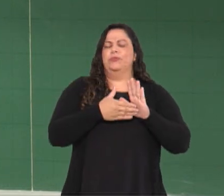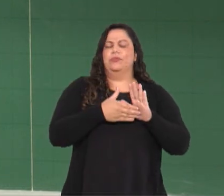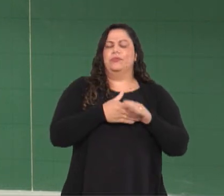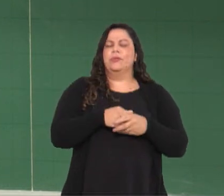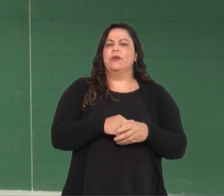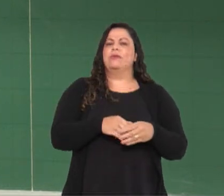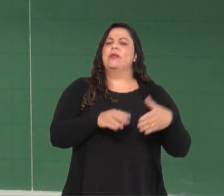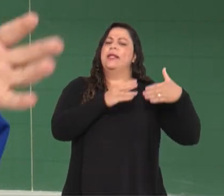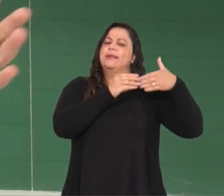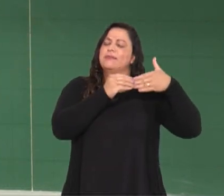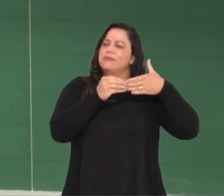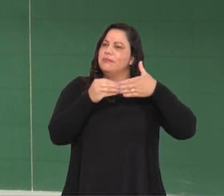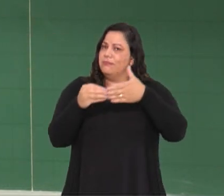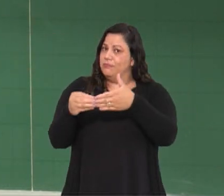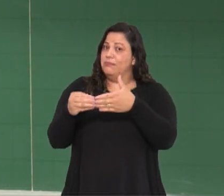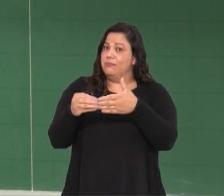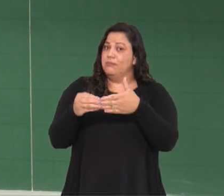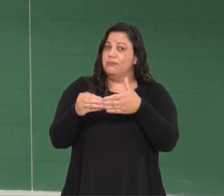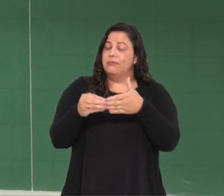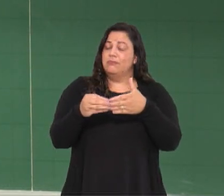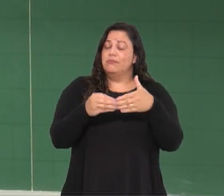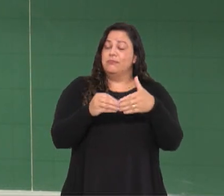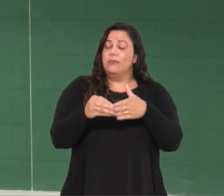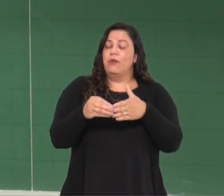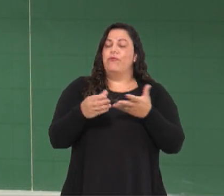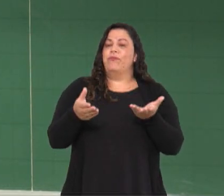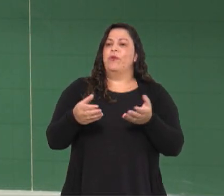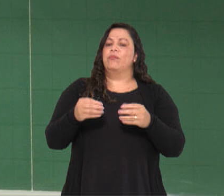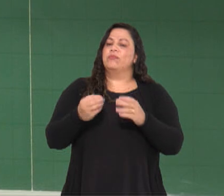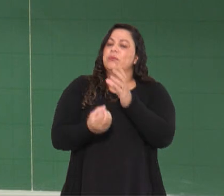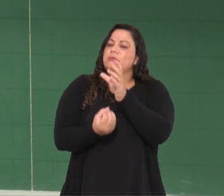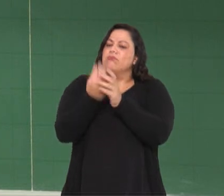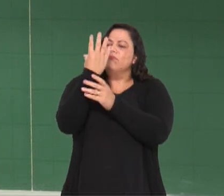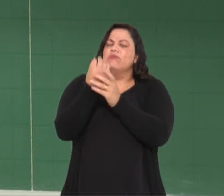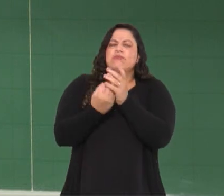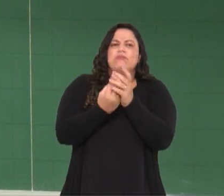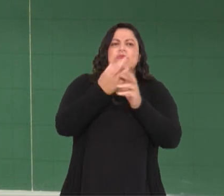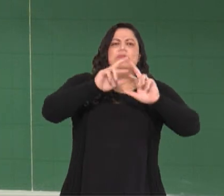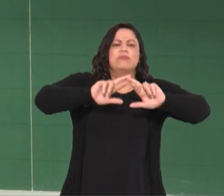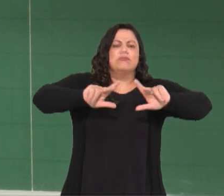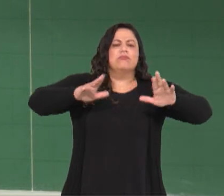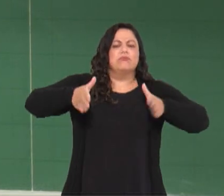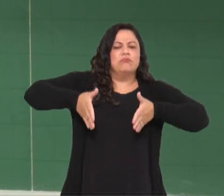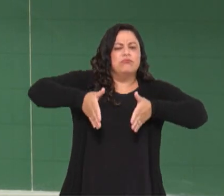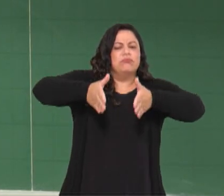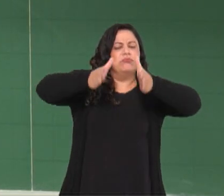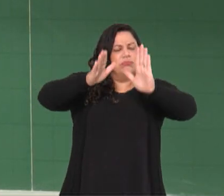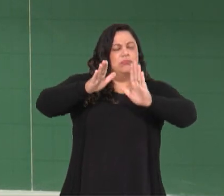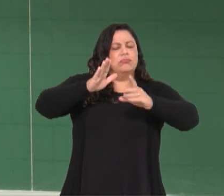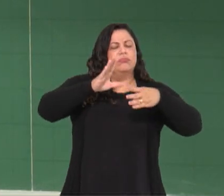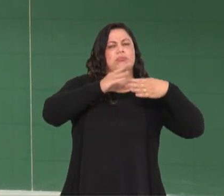né, para a formação desses caminhos, né, auxiliavam aí os